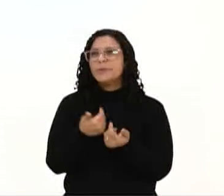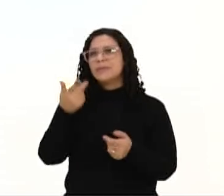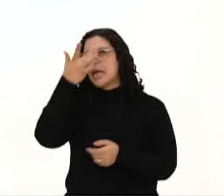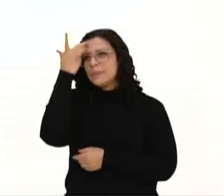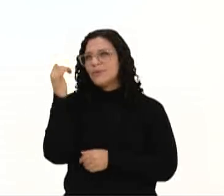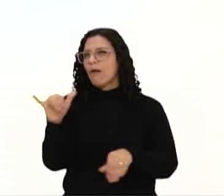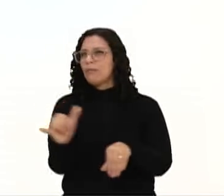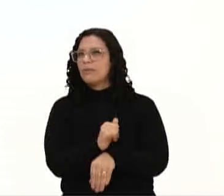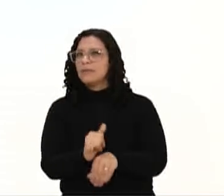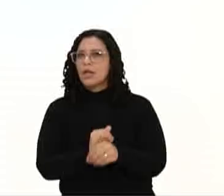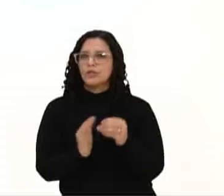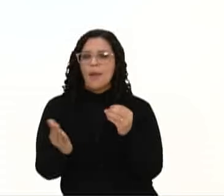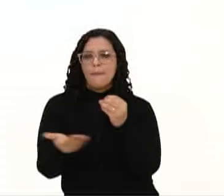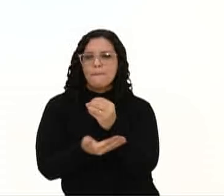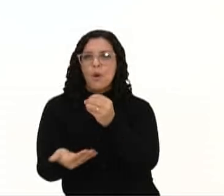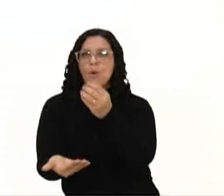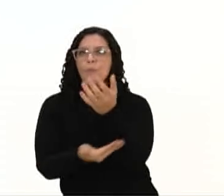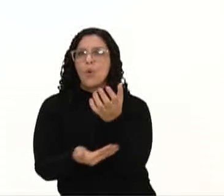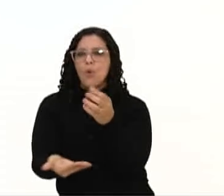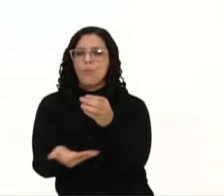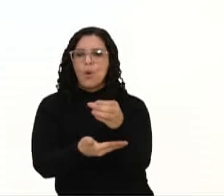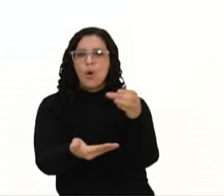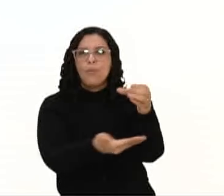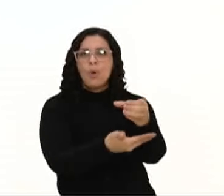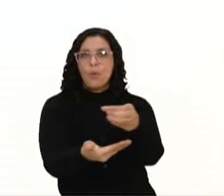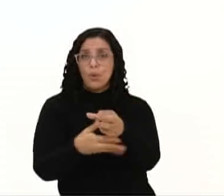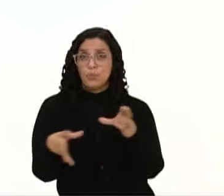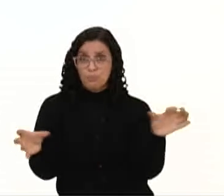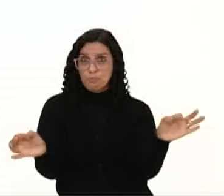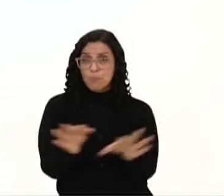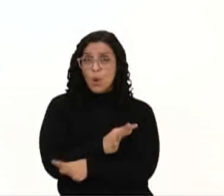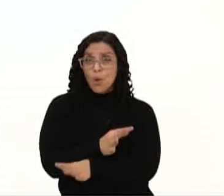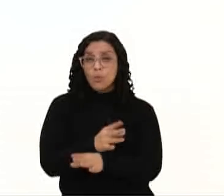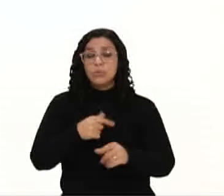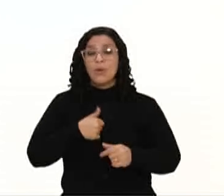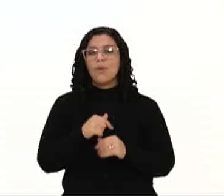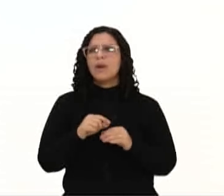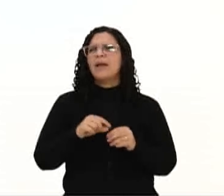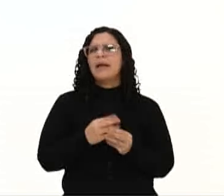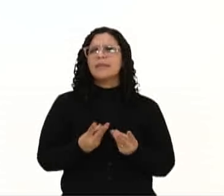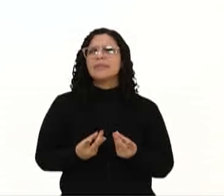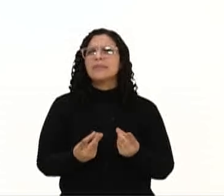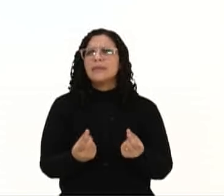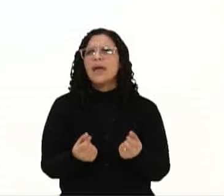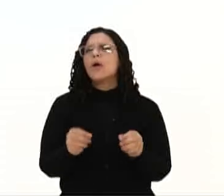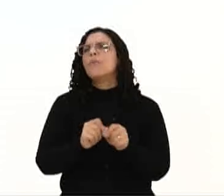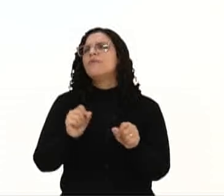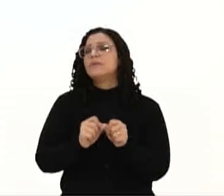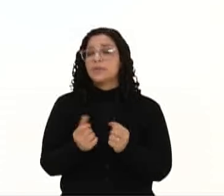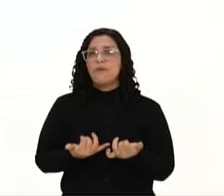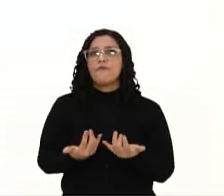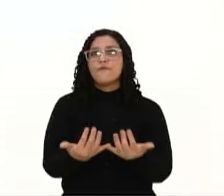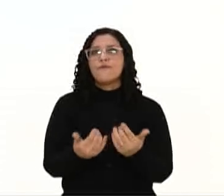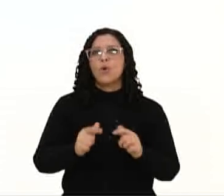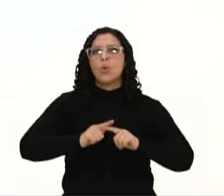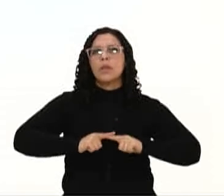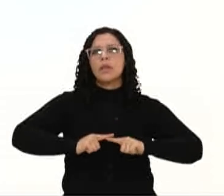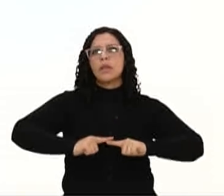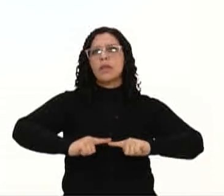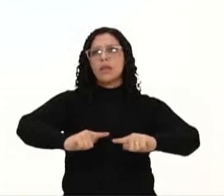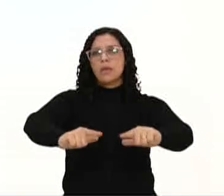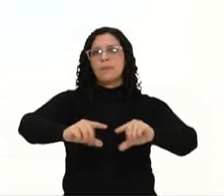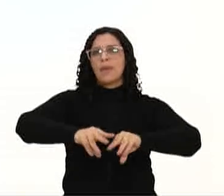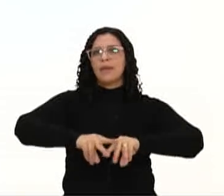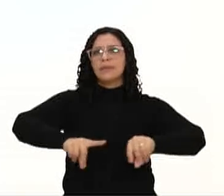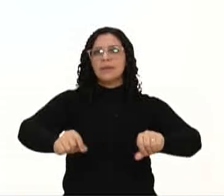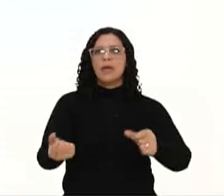utilizada, né, conhecida pela rapidez com que queima rapidamente ali já limpou o terreno, mas as consequências são muito negativas também